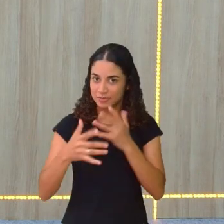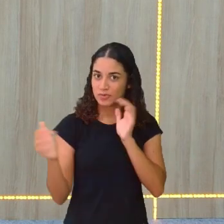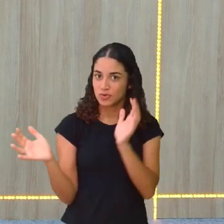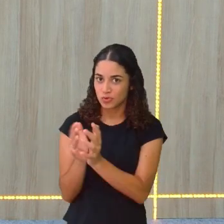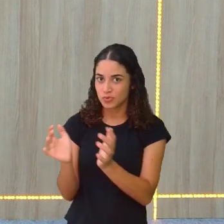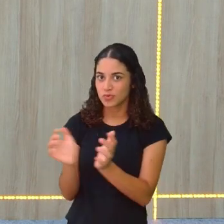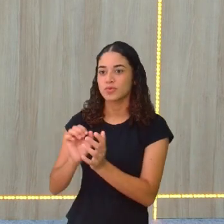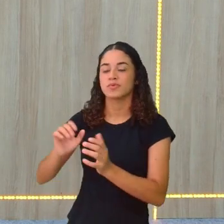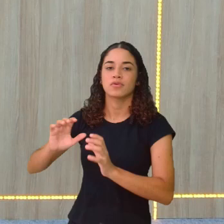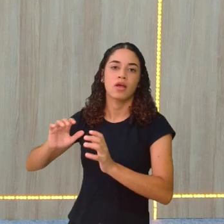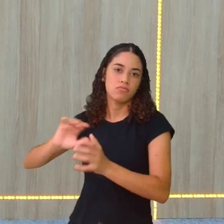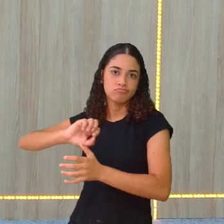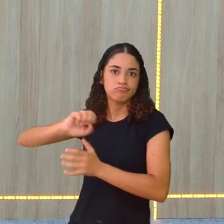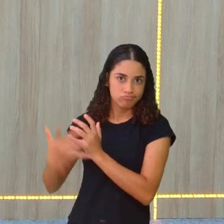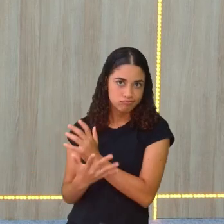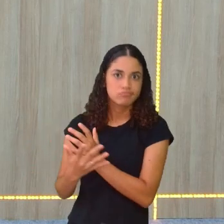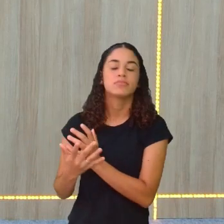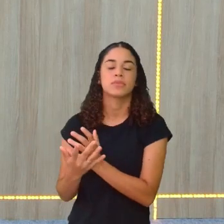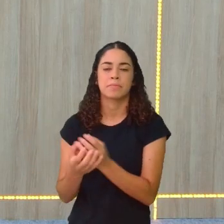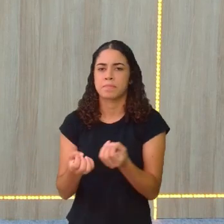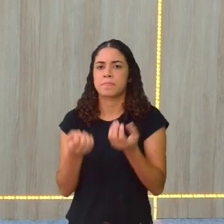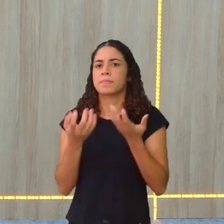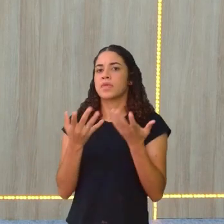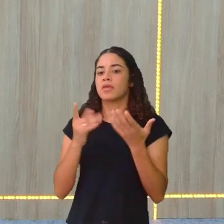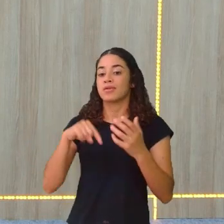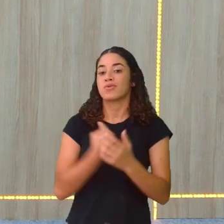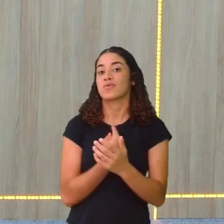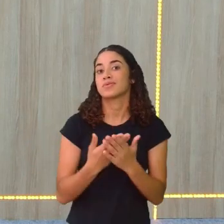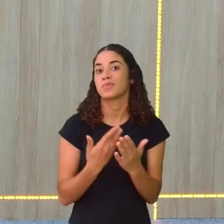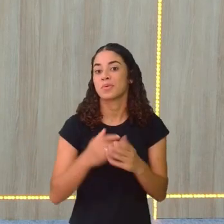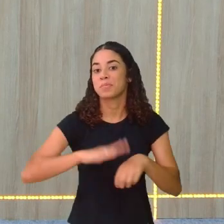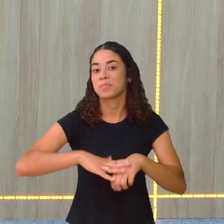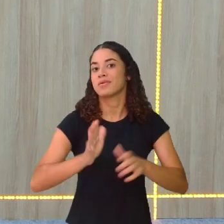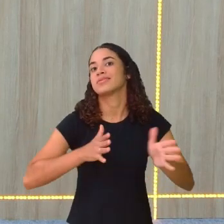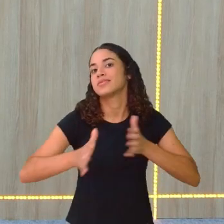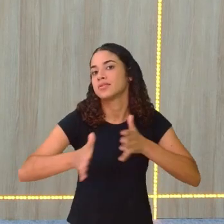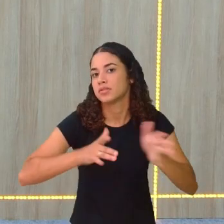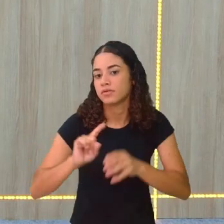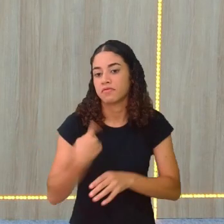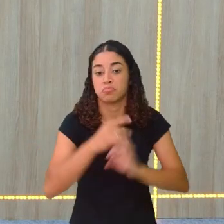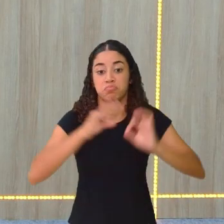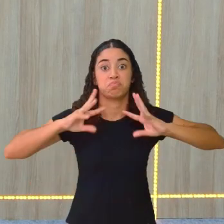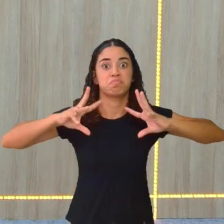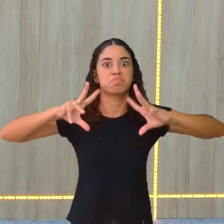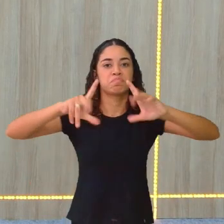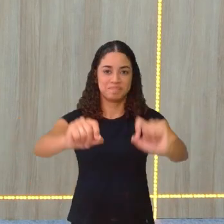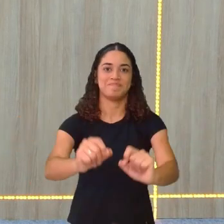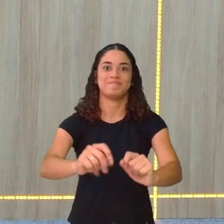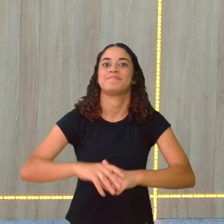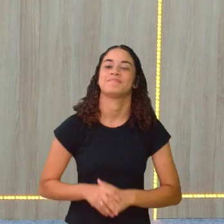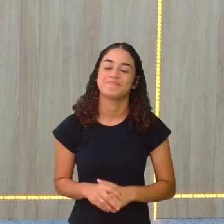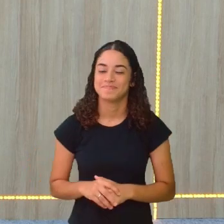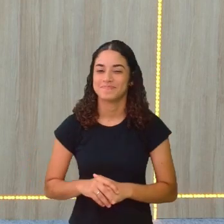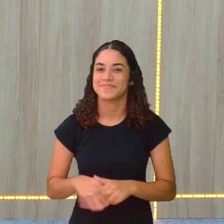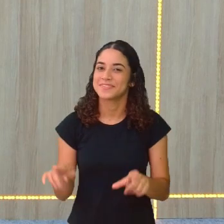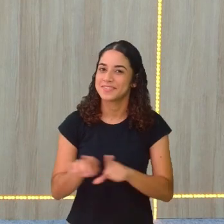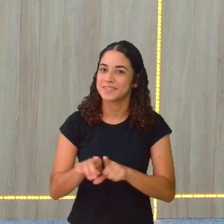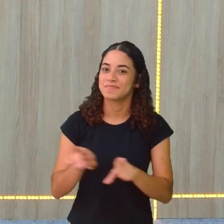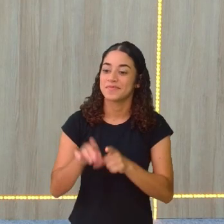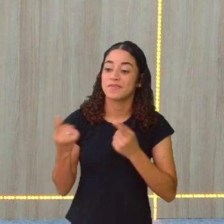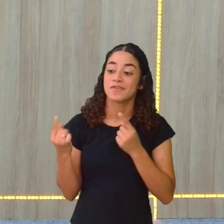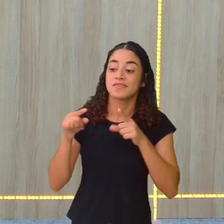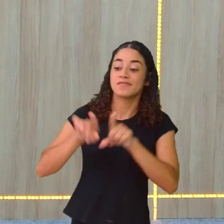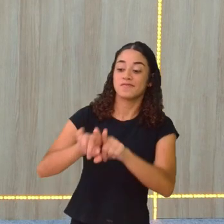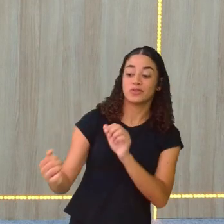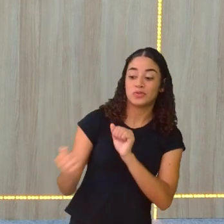equipe de Libras, nos ajude para que nossas aulas se tornem mais acessíveis para todos e todas. E me